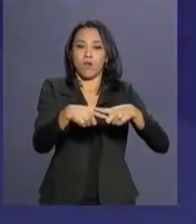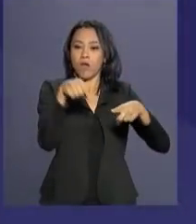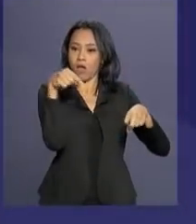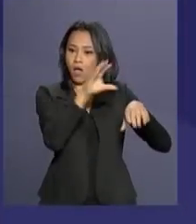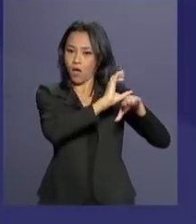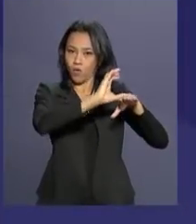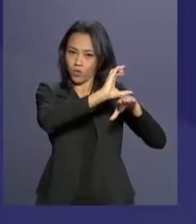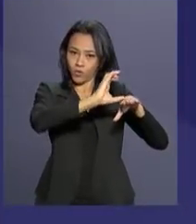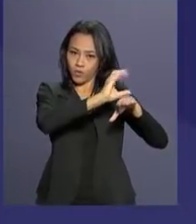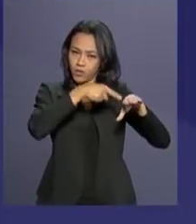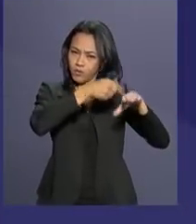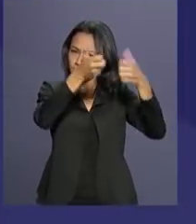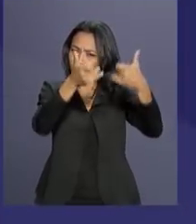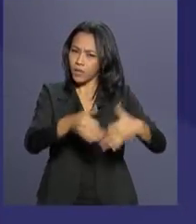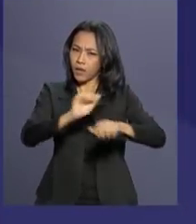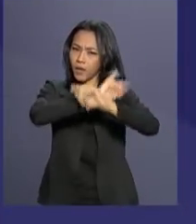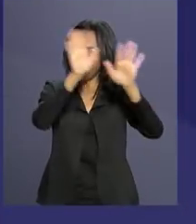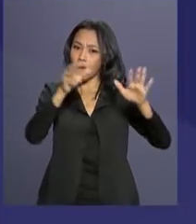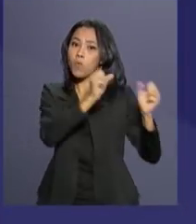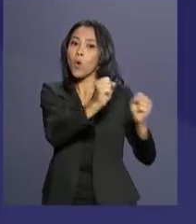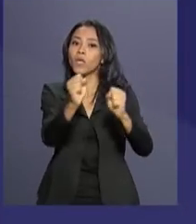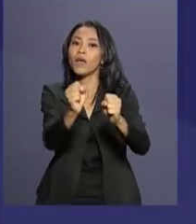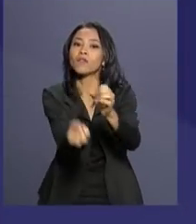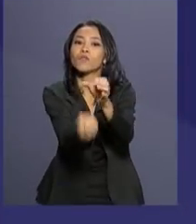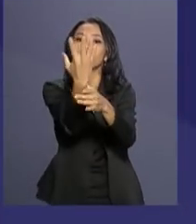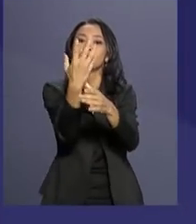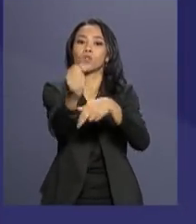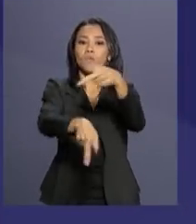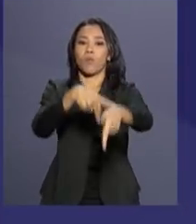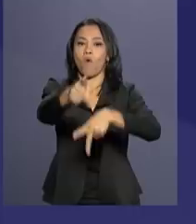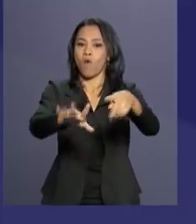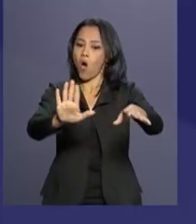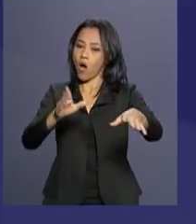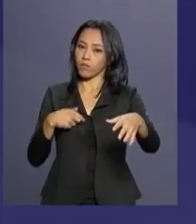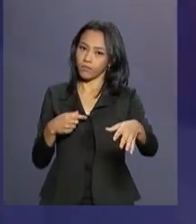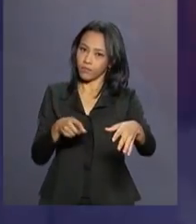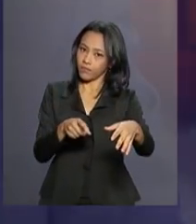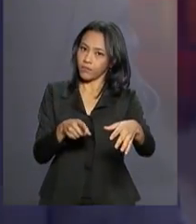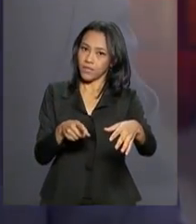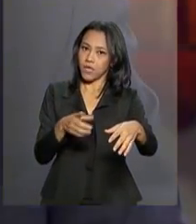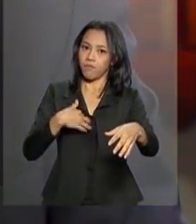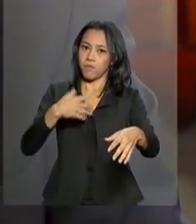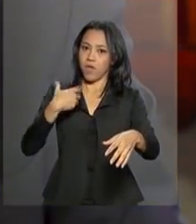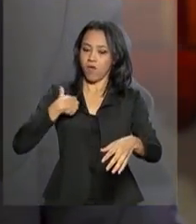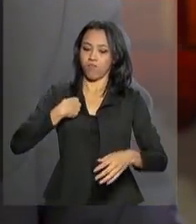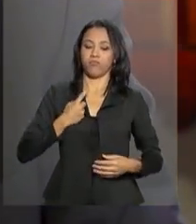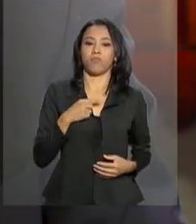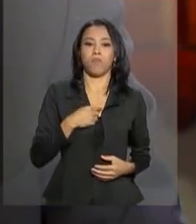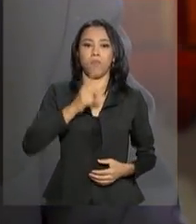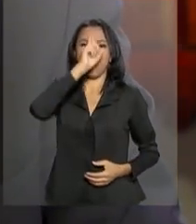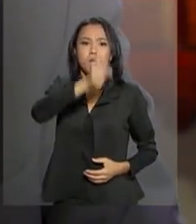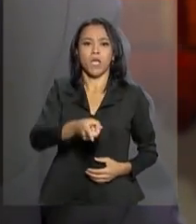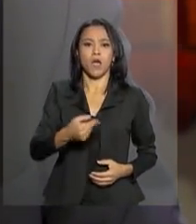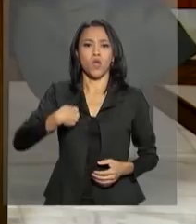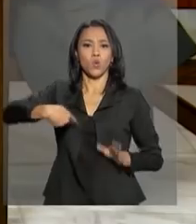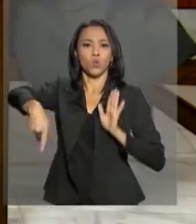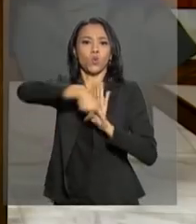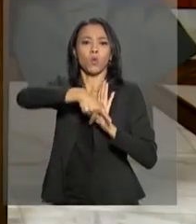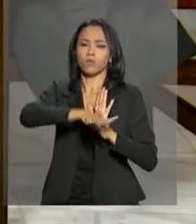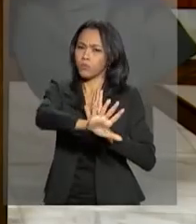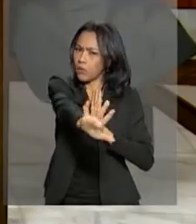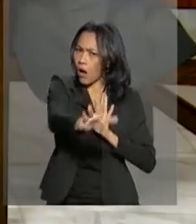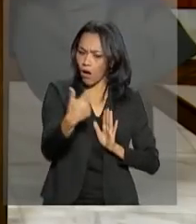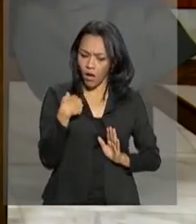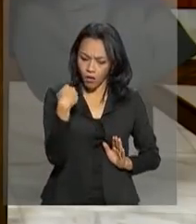forma singela, todo o poder emana do povo, ele diz, olha, ninguém se meta a ser dono do poder. Você pode ser uma